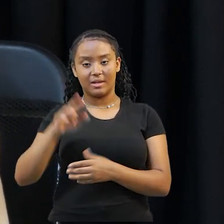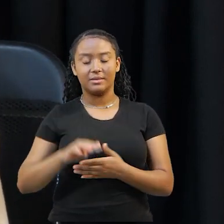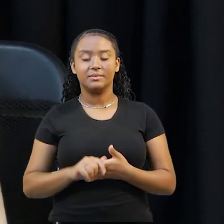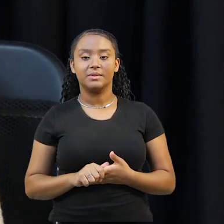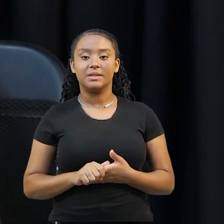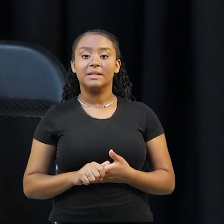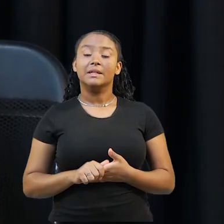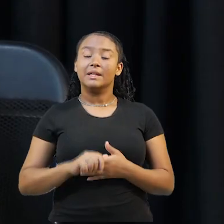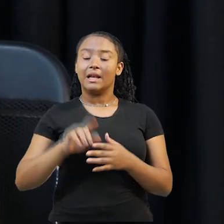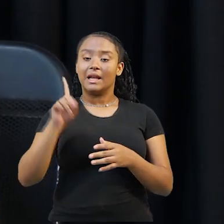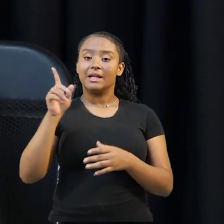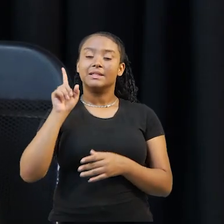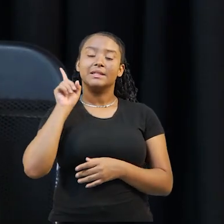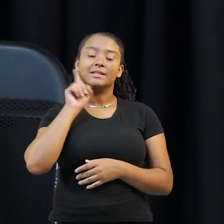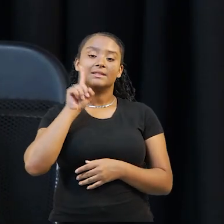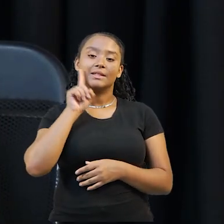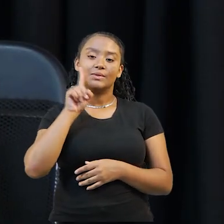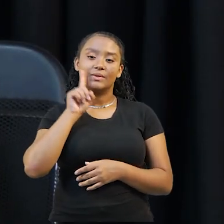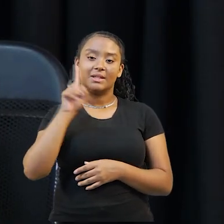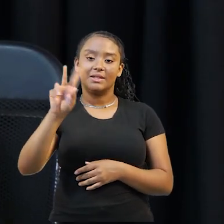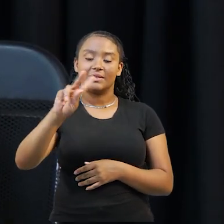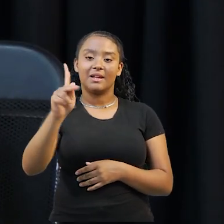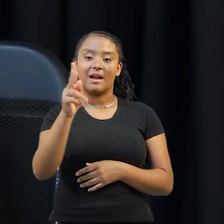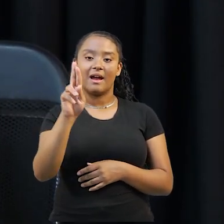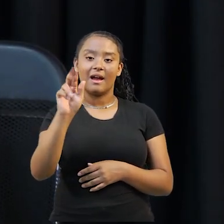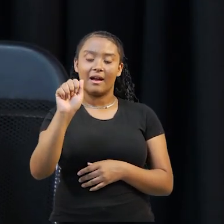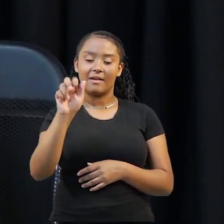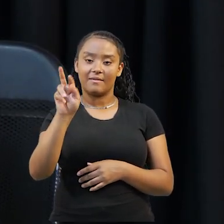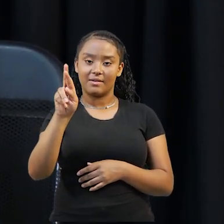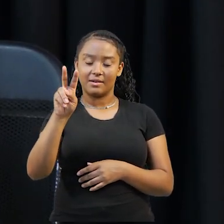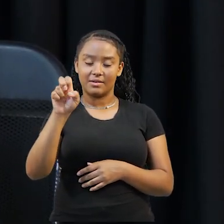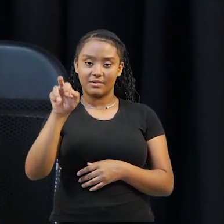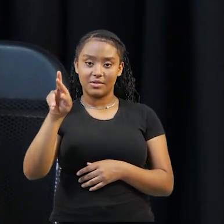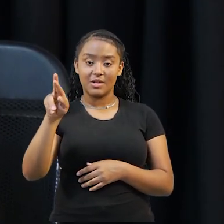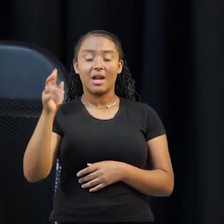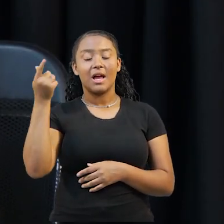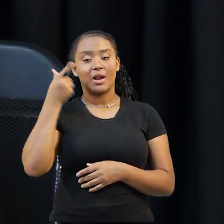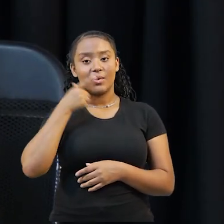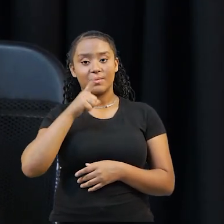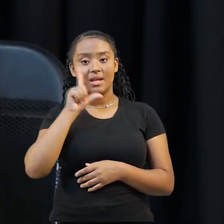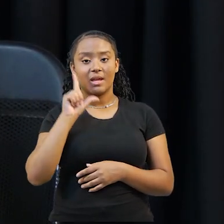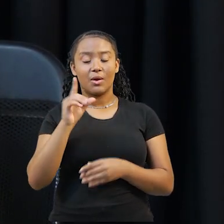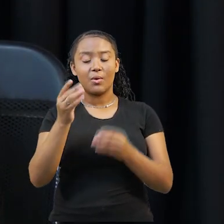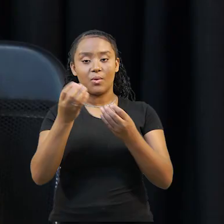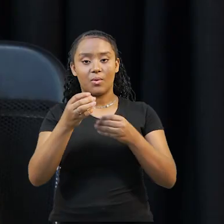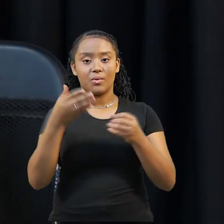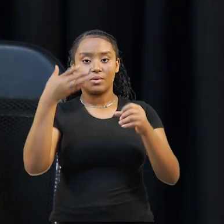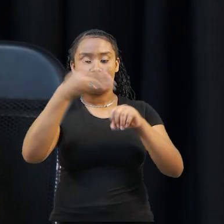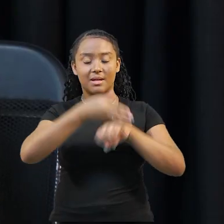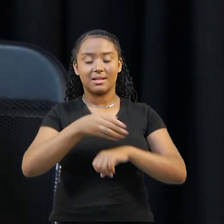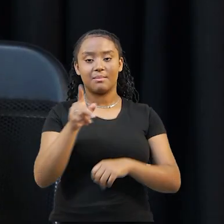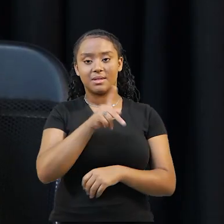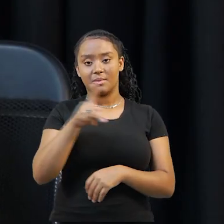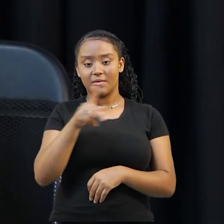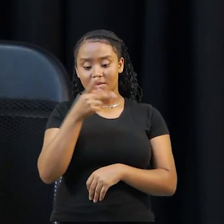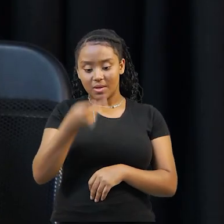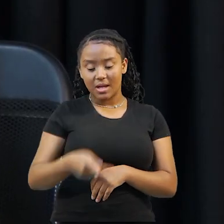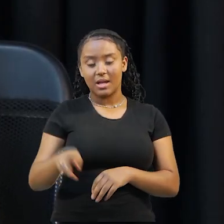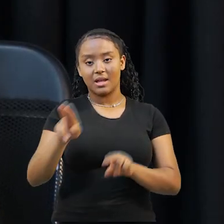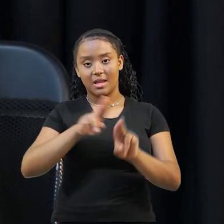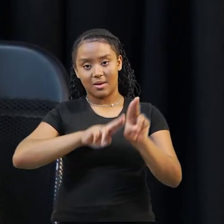ser professora na Faculdade de Medicina da UFO. Hoje a Catarina é mãe do